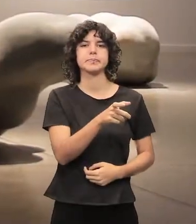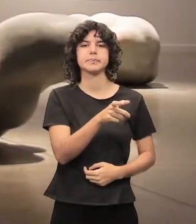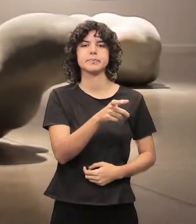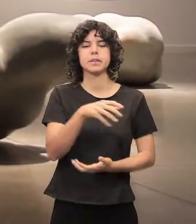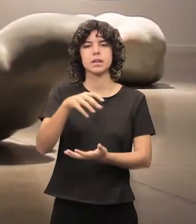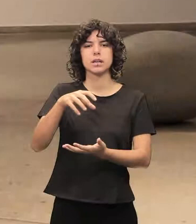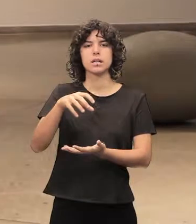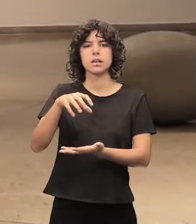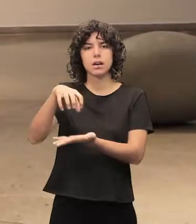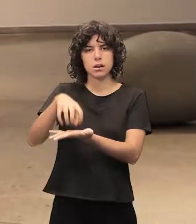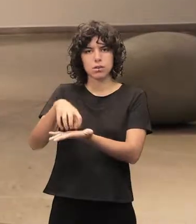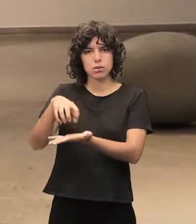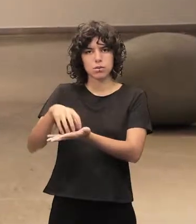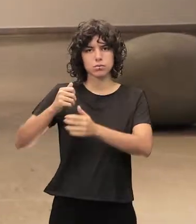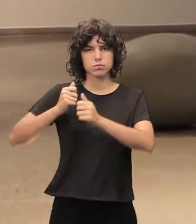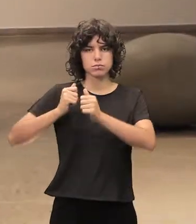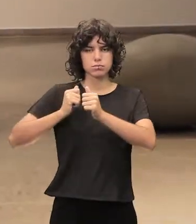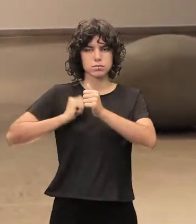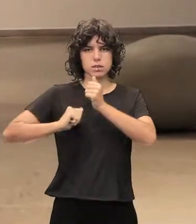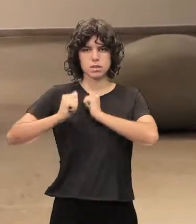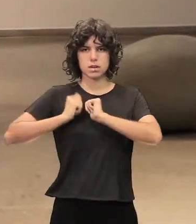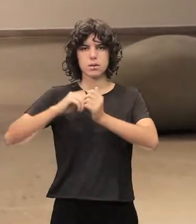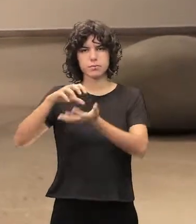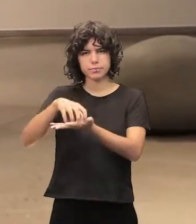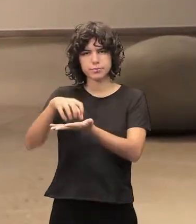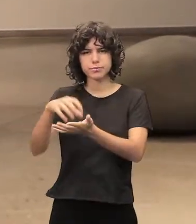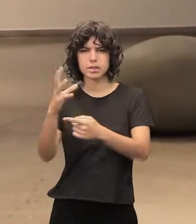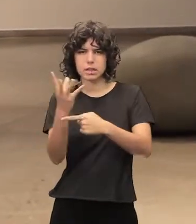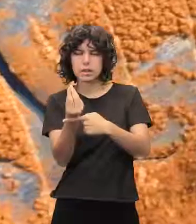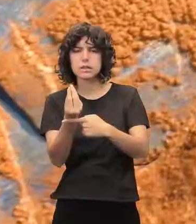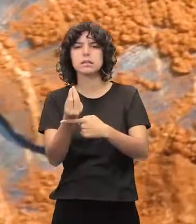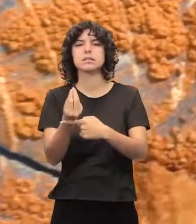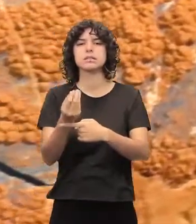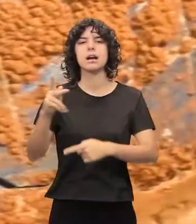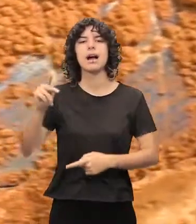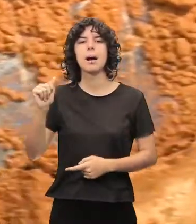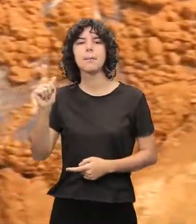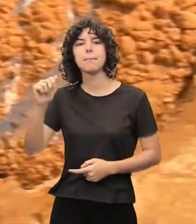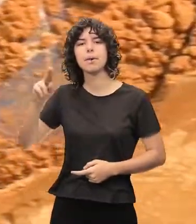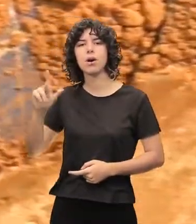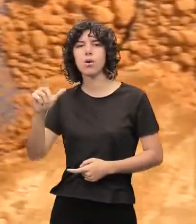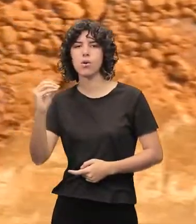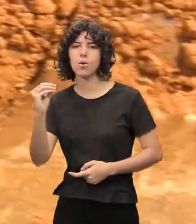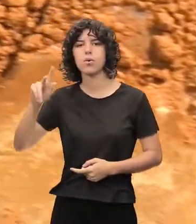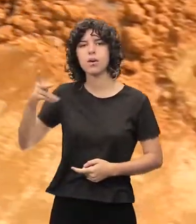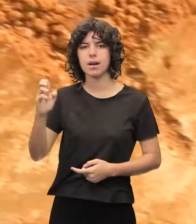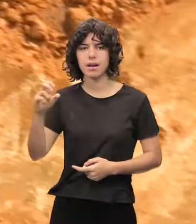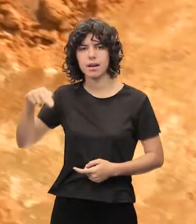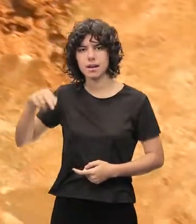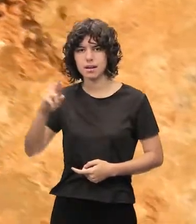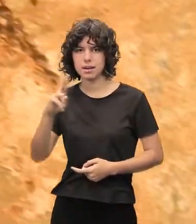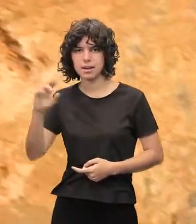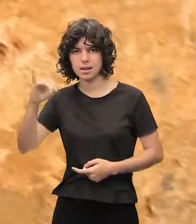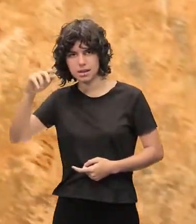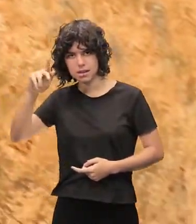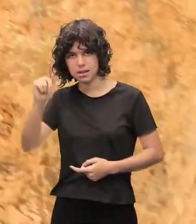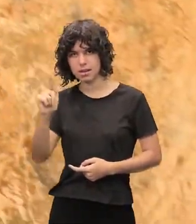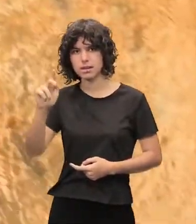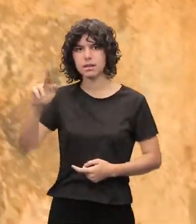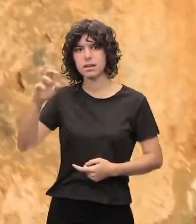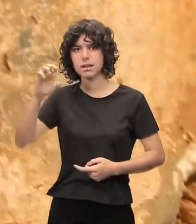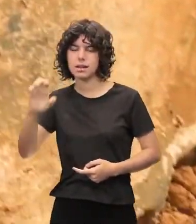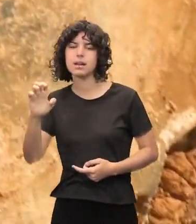galeria de arte de Anápolis, Paulo Henrique. A exposição se chama O Acervo em Construção. Ela